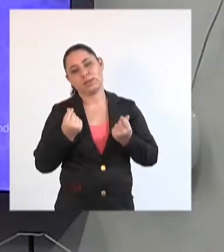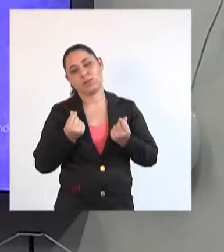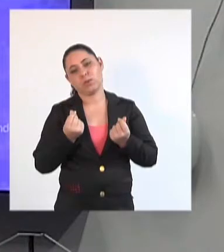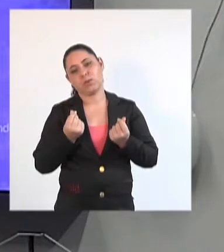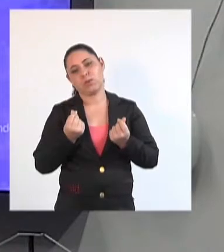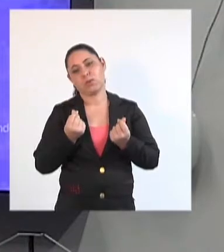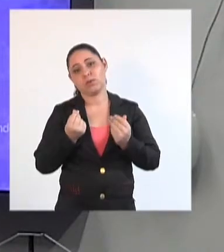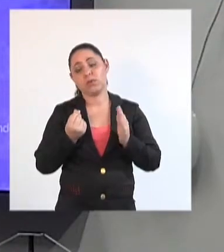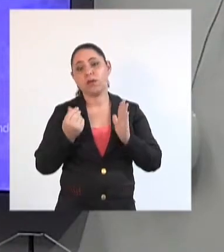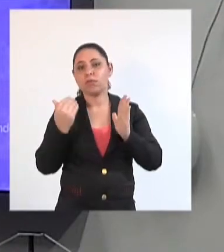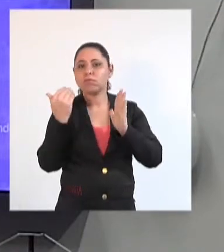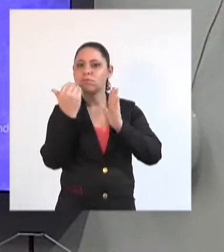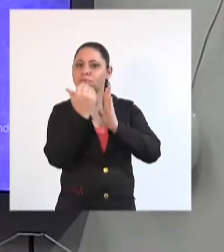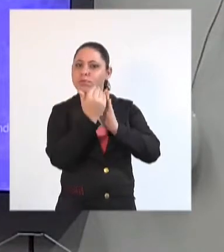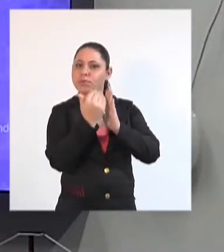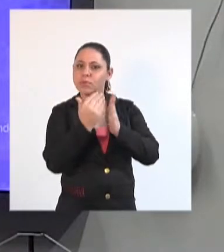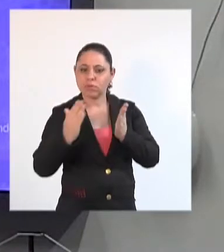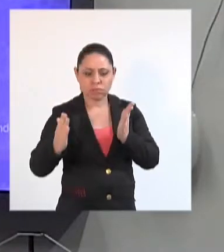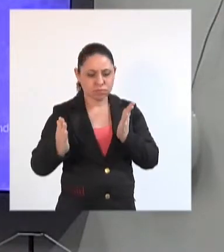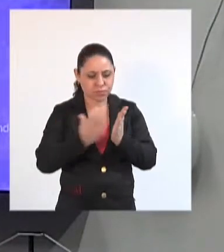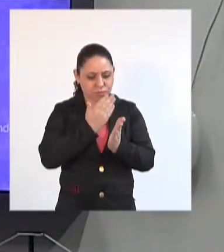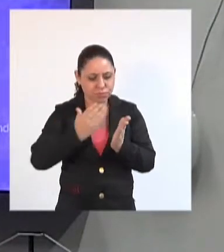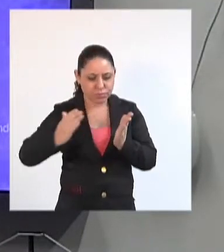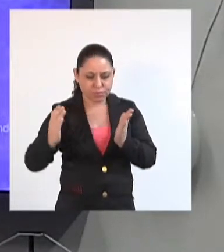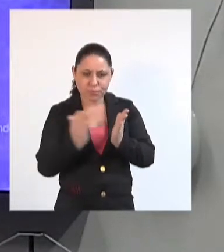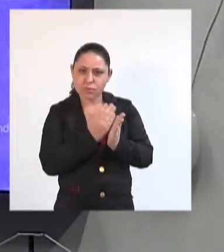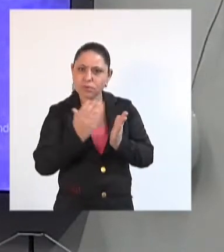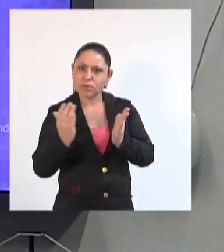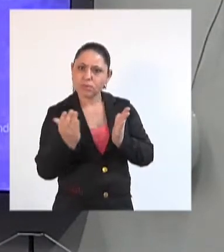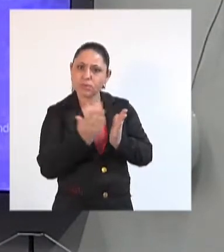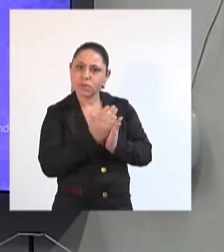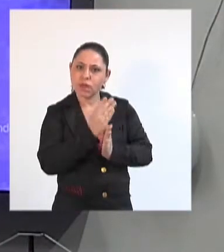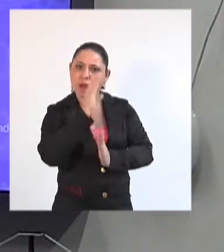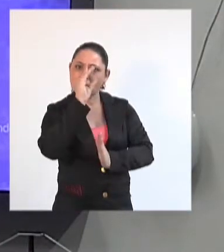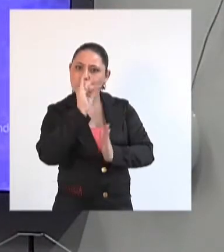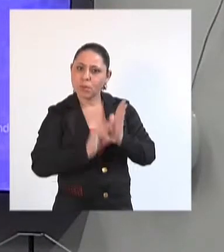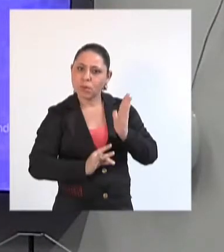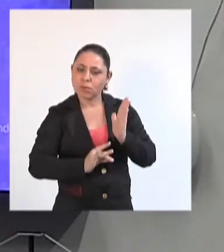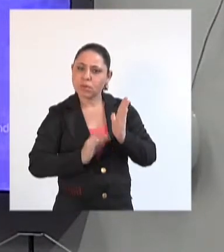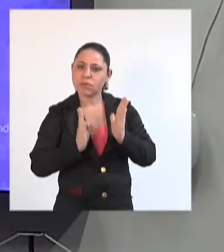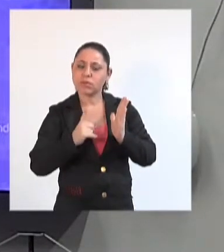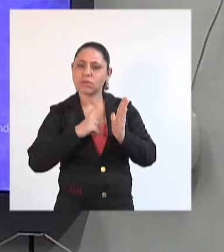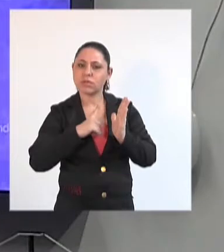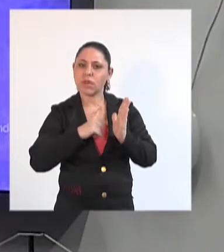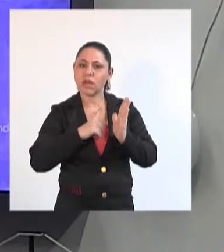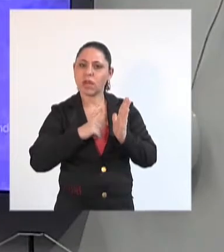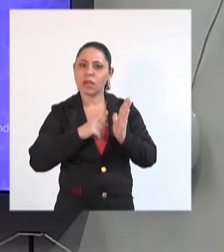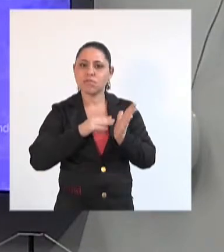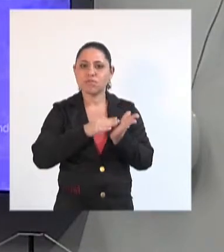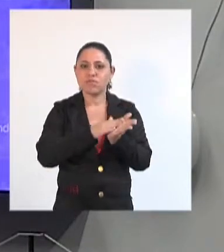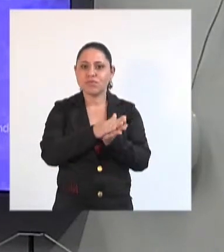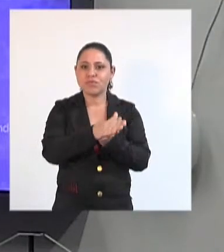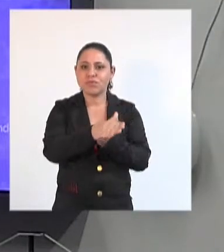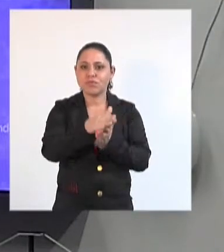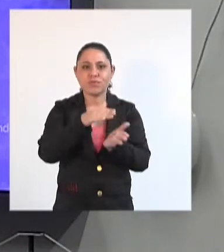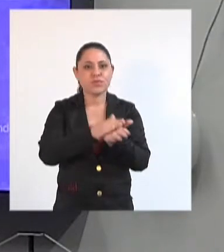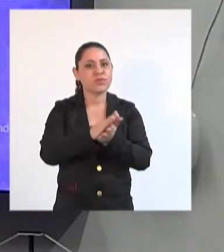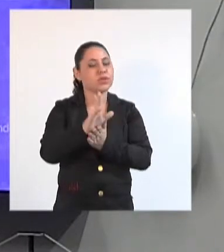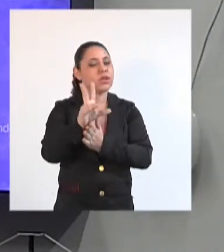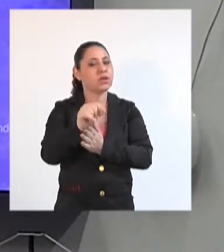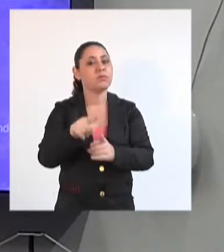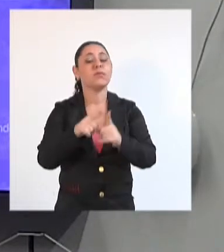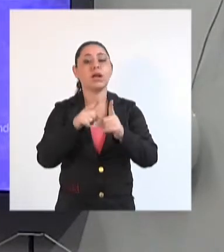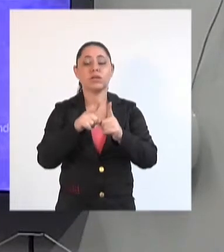o manual nós temos publicado, nós não temos o manual impresso mais, mas já